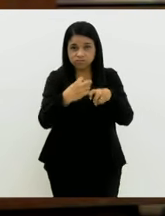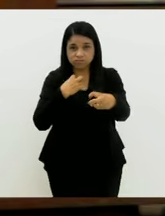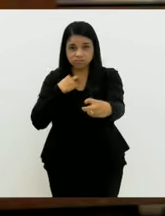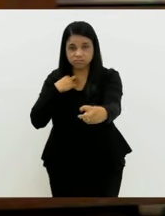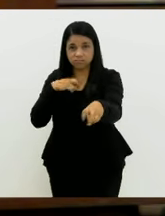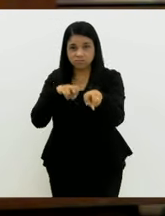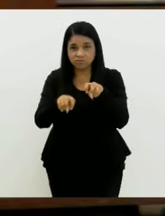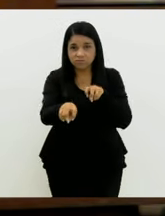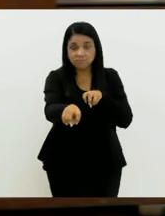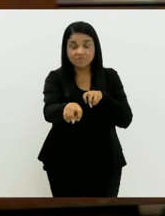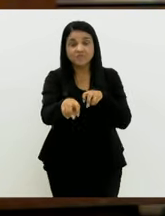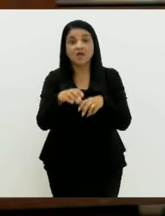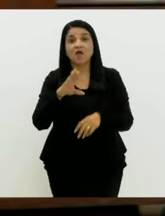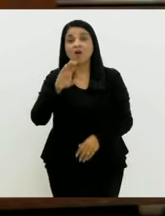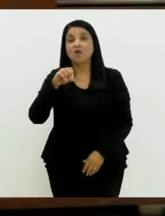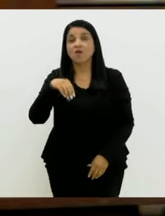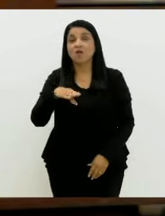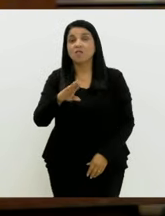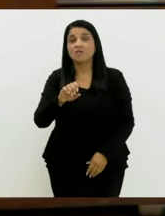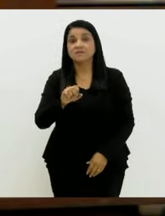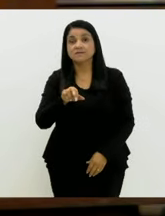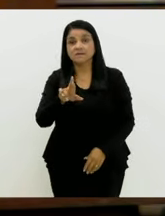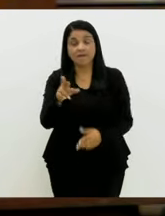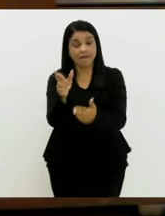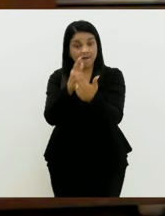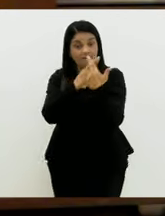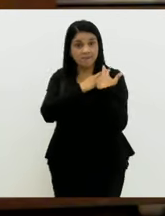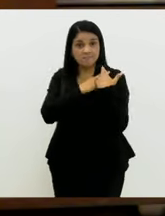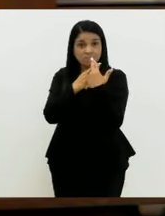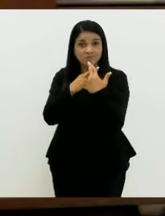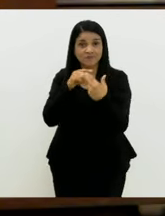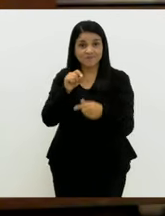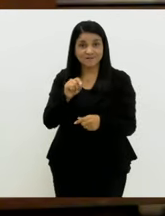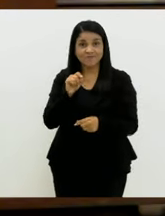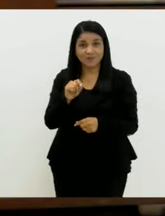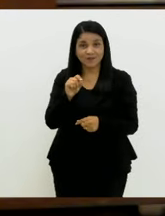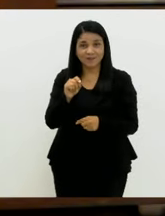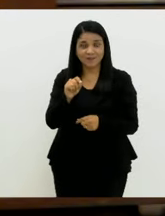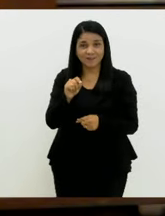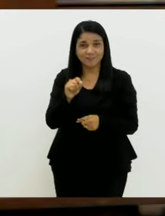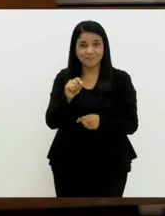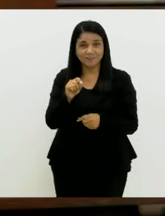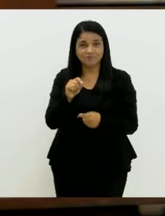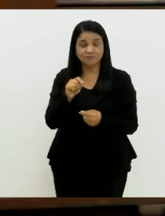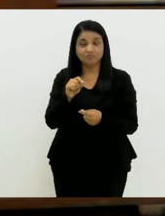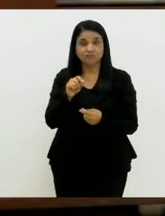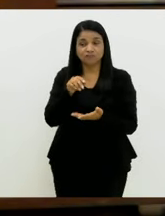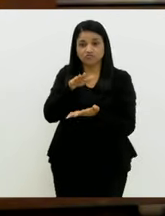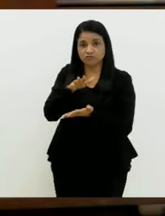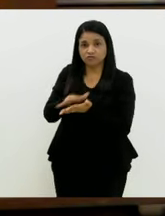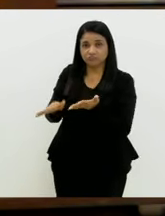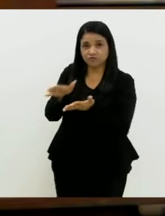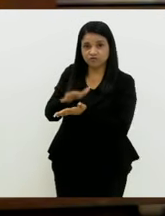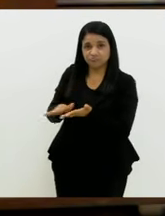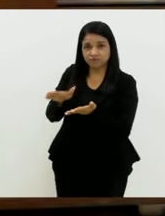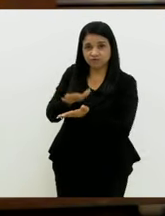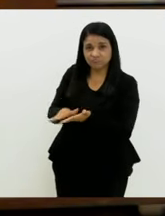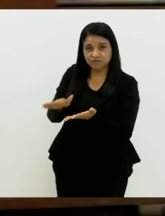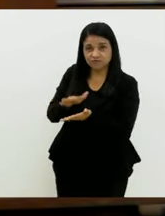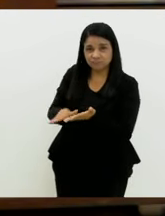a Concer ainda é responsável por um dos maiores derrames de dinheiro público da história do estado do Rio de